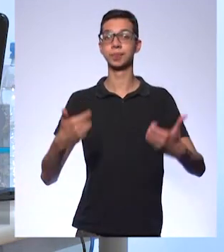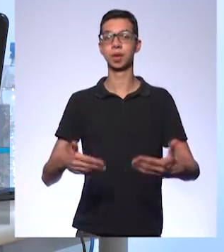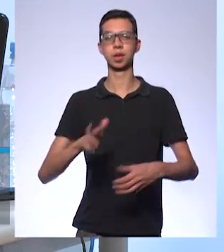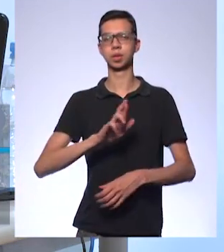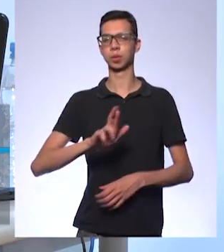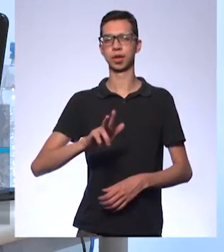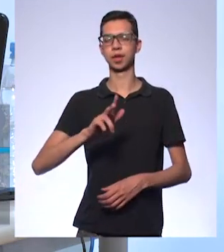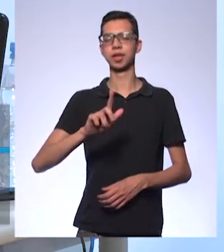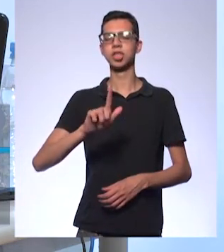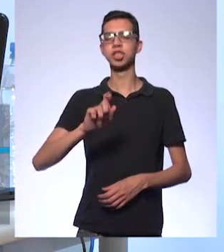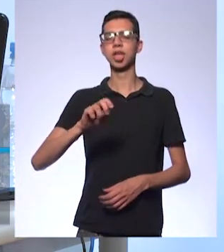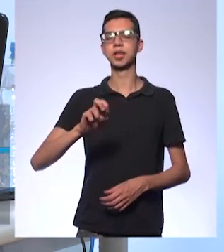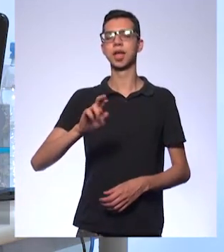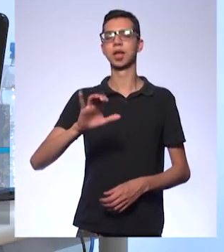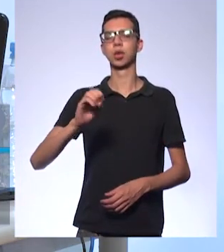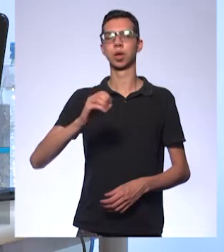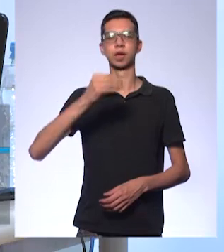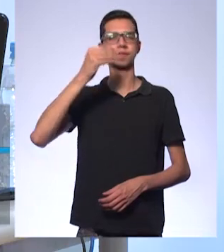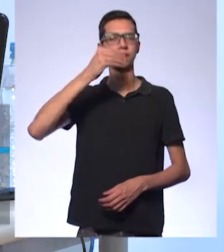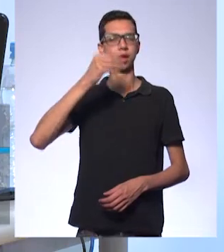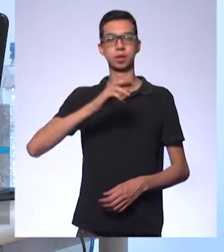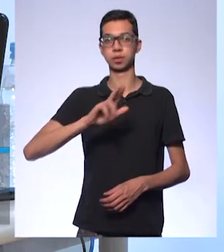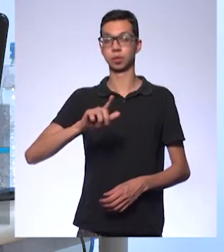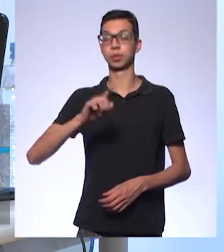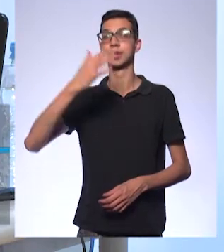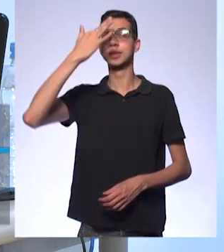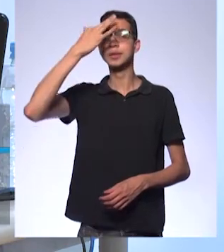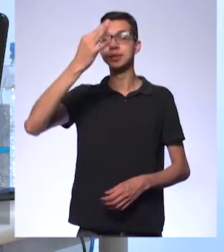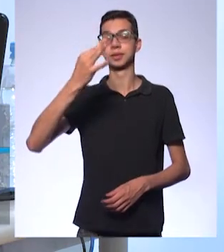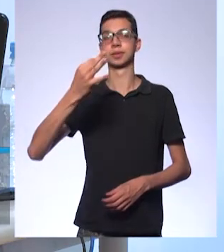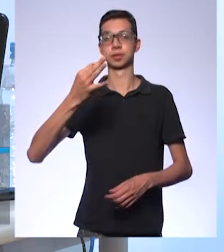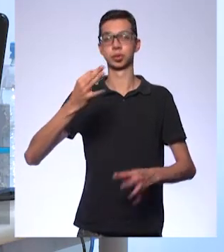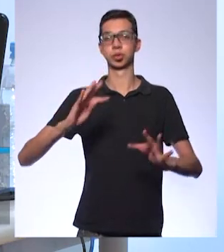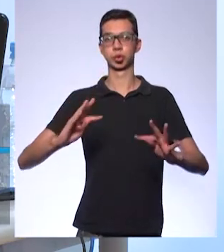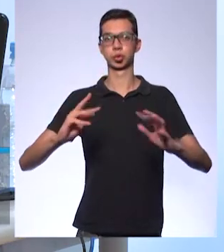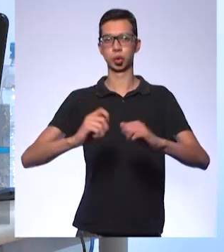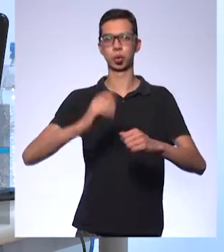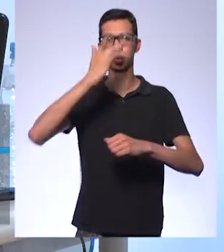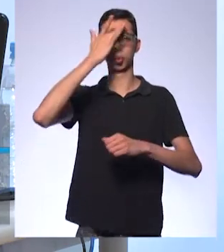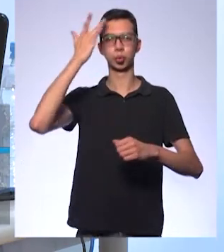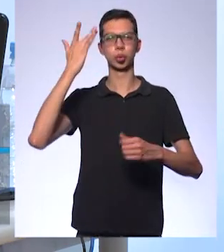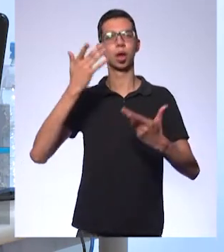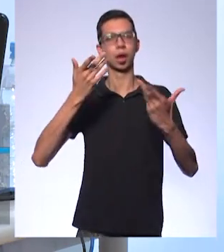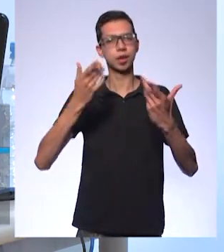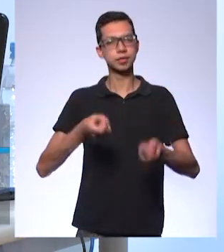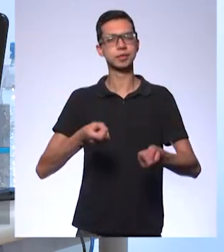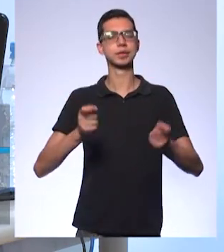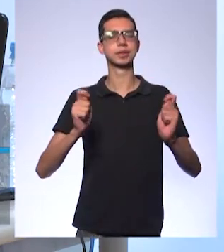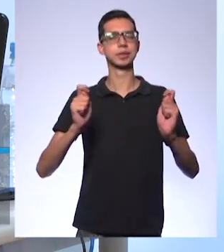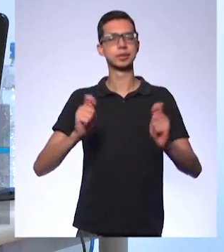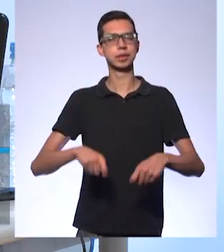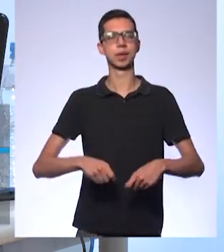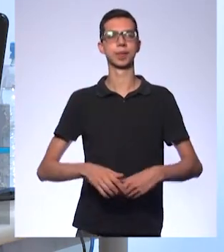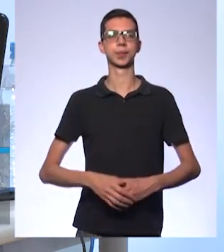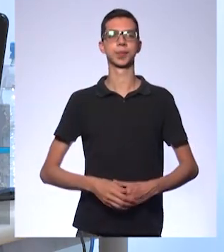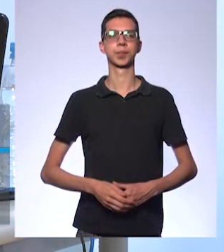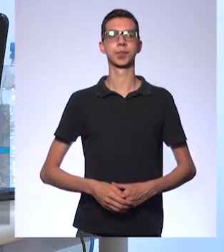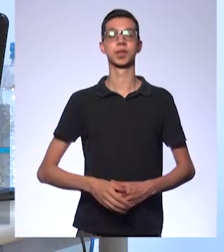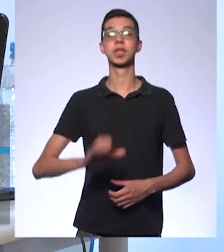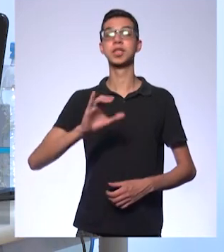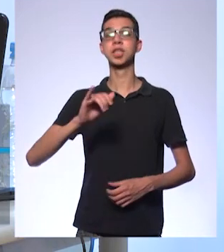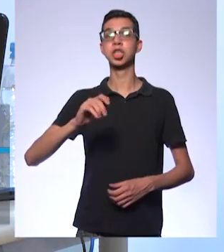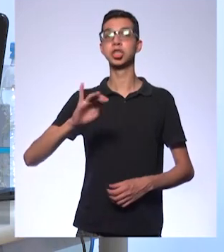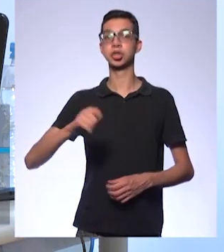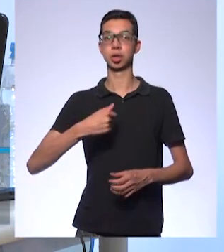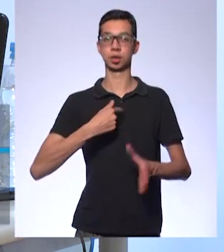fraca, mas é de uma forma mais aceita por todos os examinadores. Cíntia, você percebeu que aqui